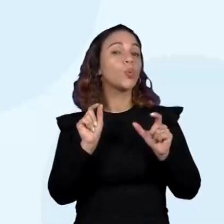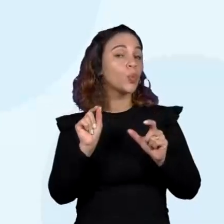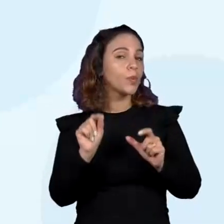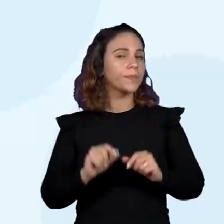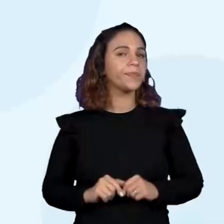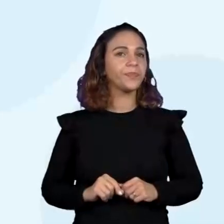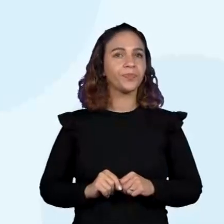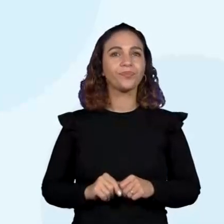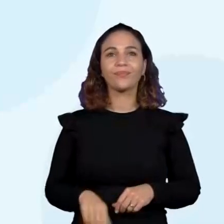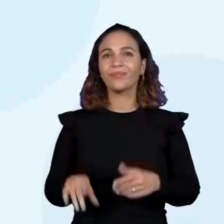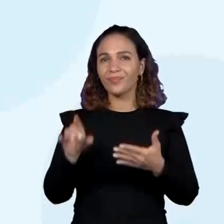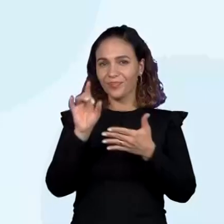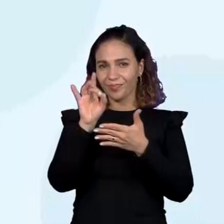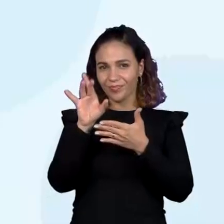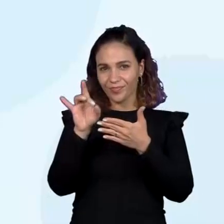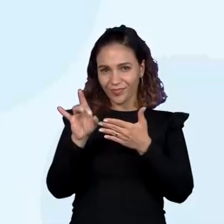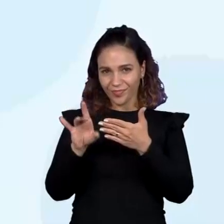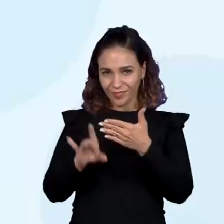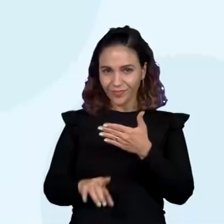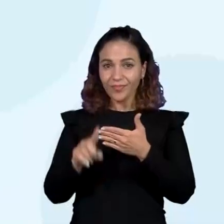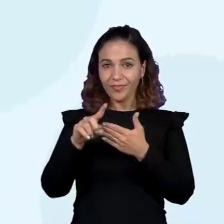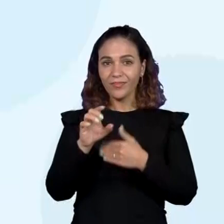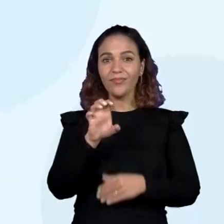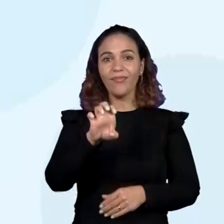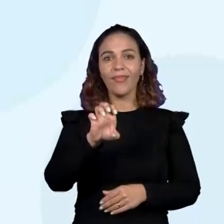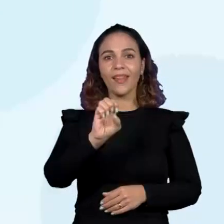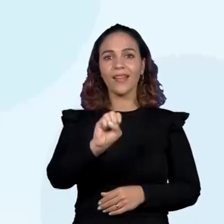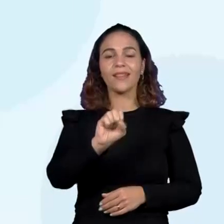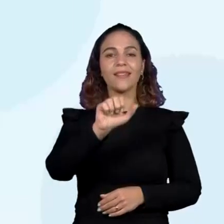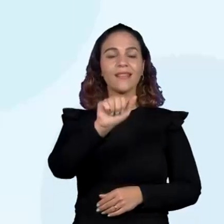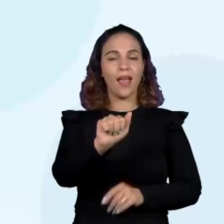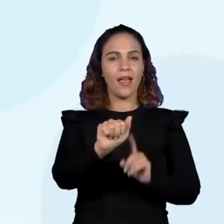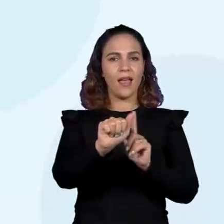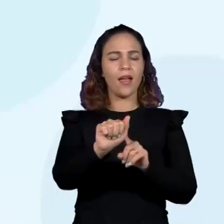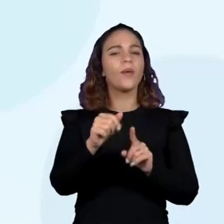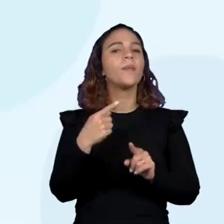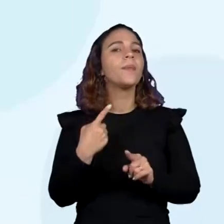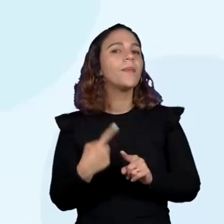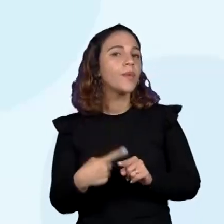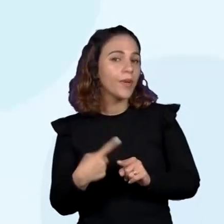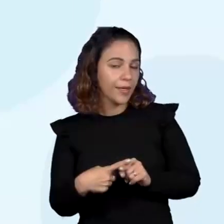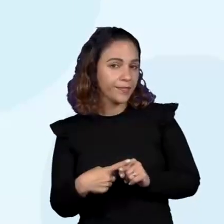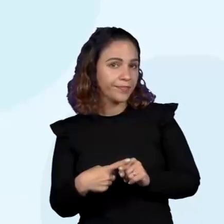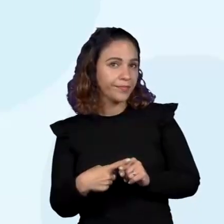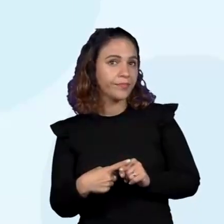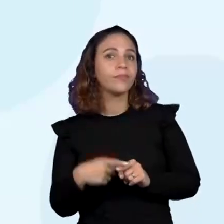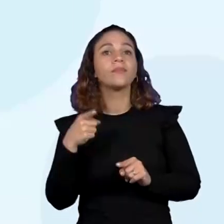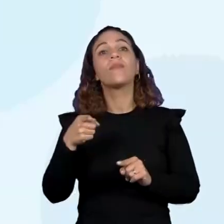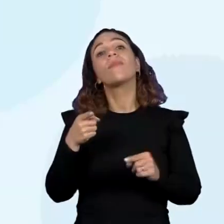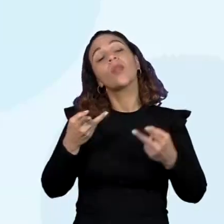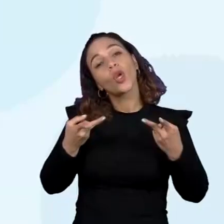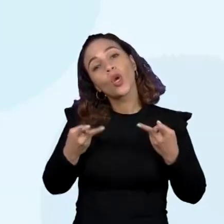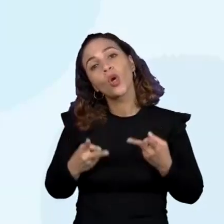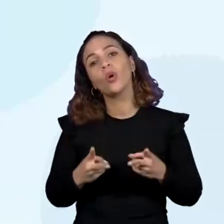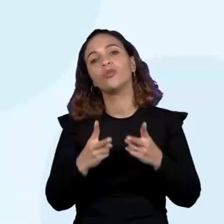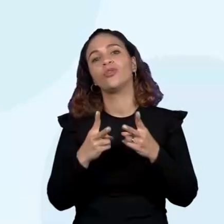Todos terminam em esa, com S, porque continuam